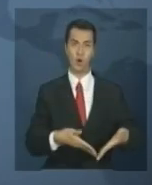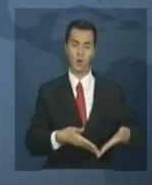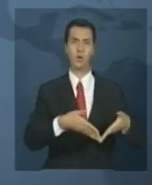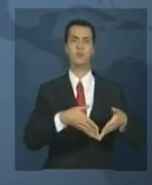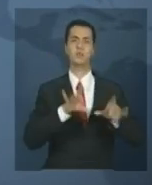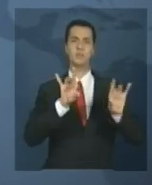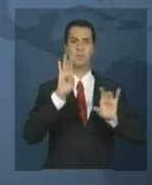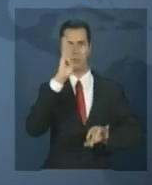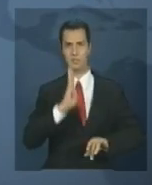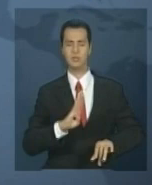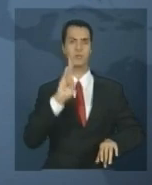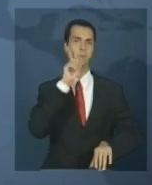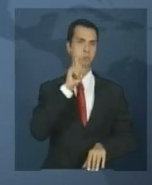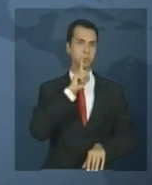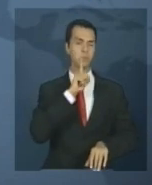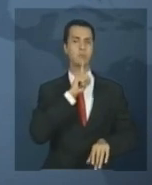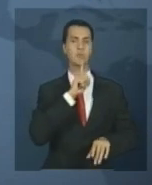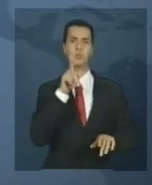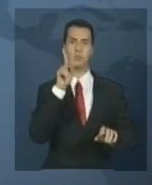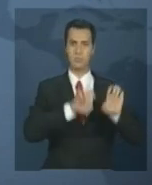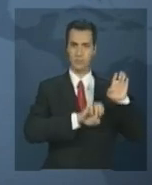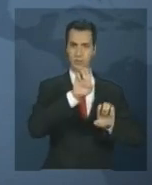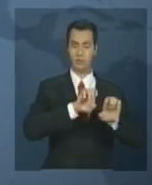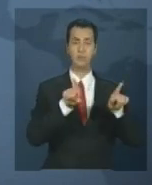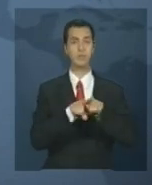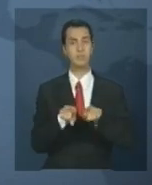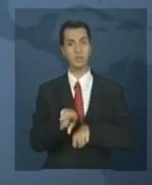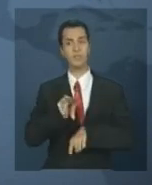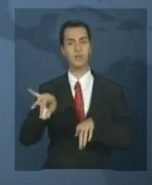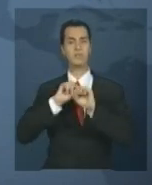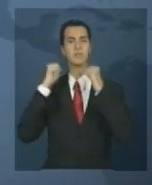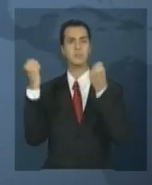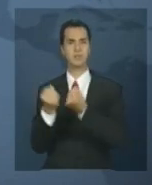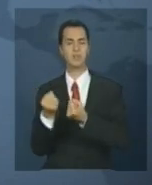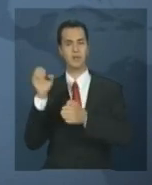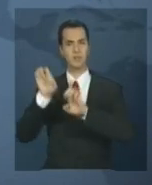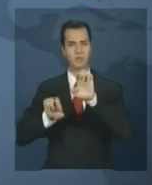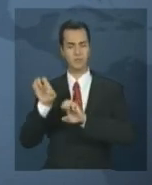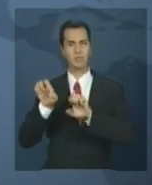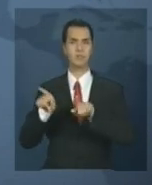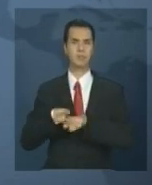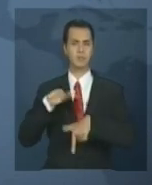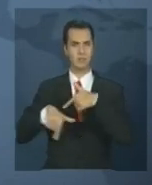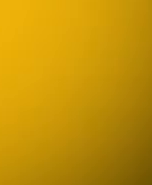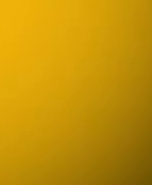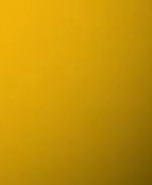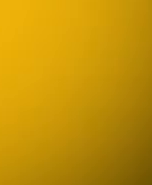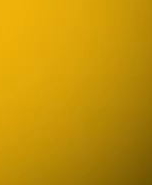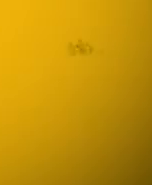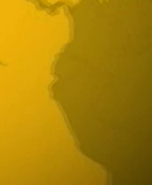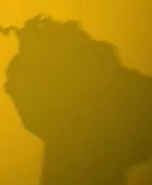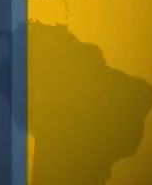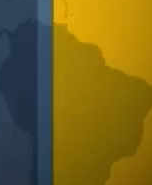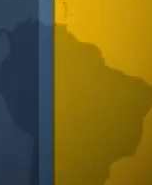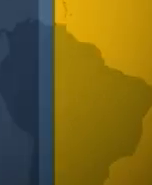executivos e também do encerramento do seminário com empresários, acadêmicos e assessores governamentais dos dois países.